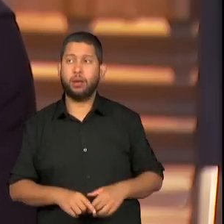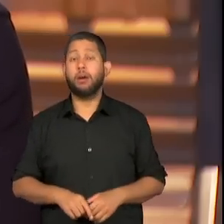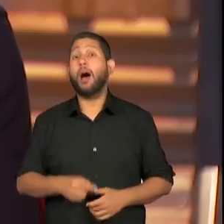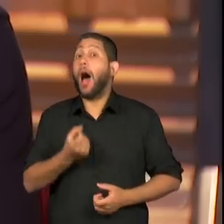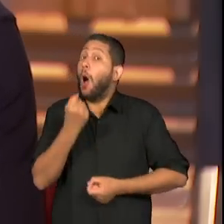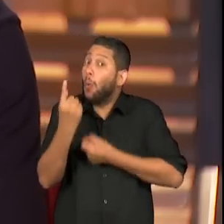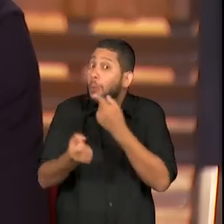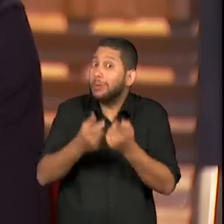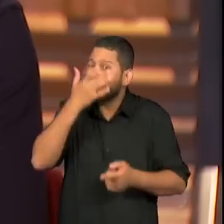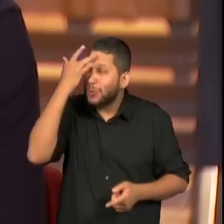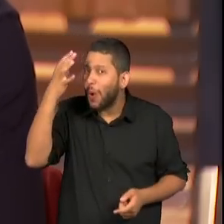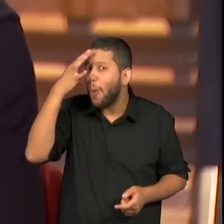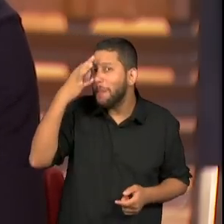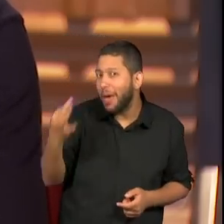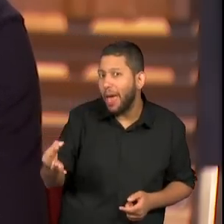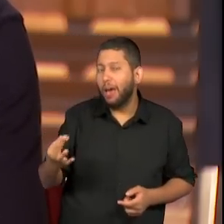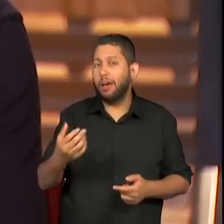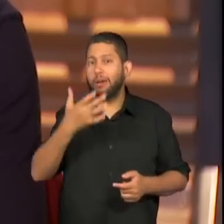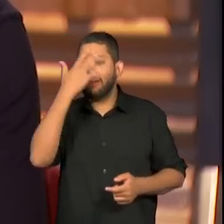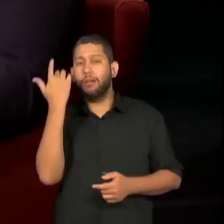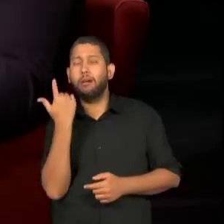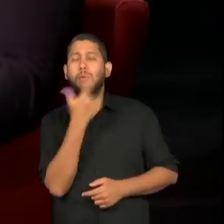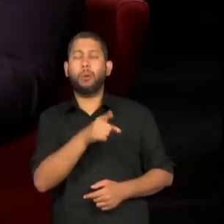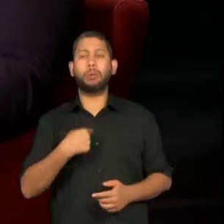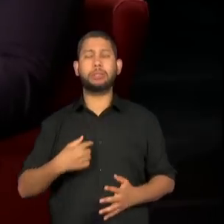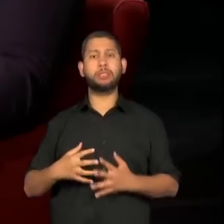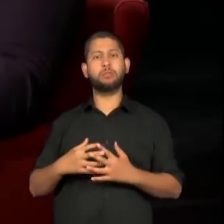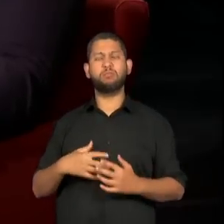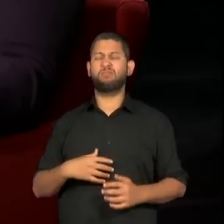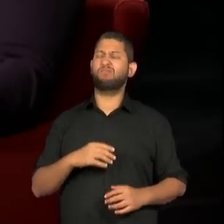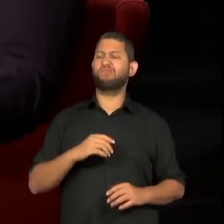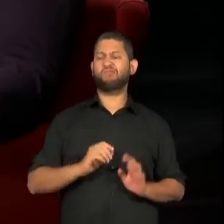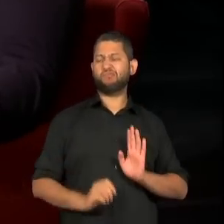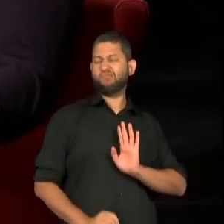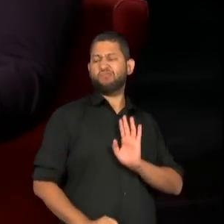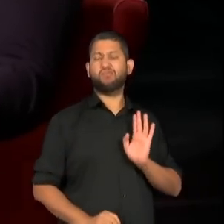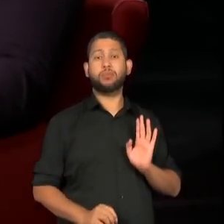tem algumas pessoas que ficam assim com torce o nariz, né?